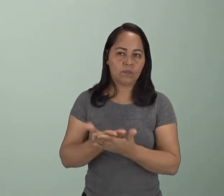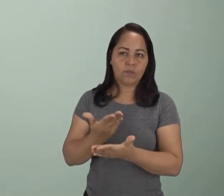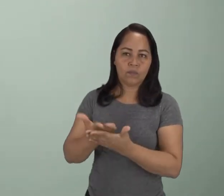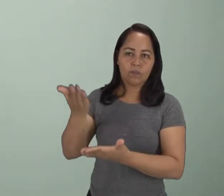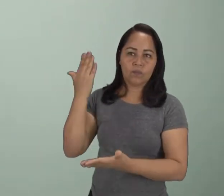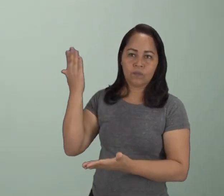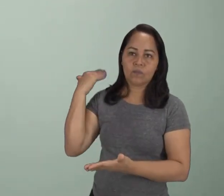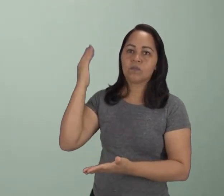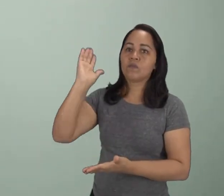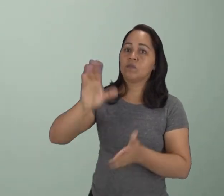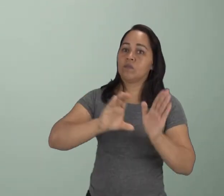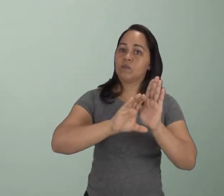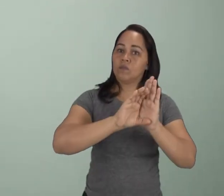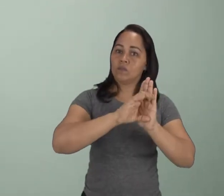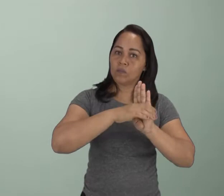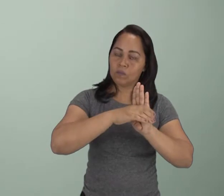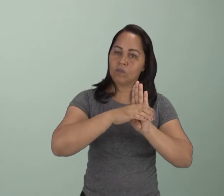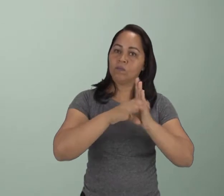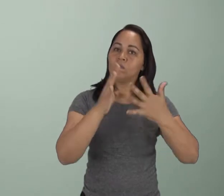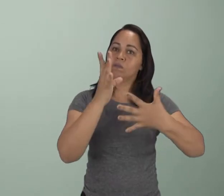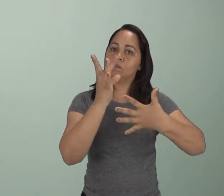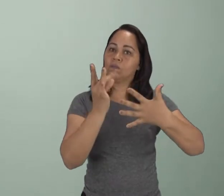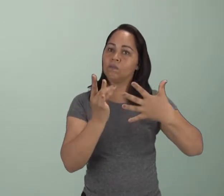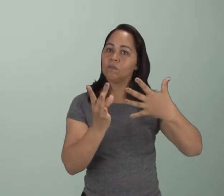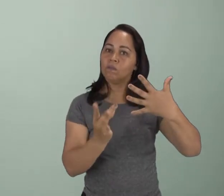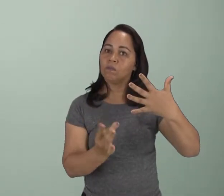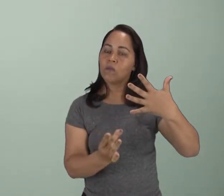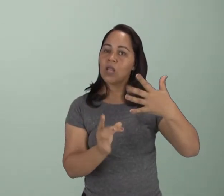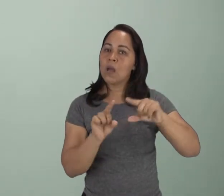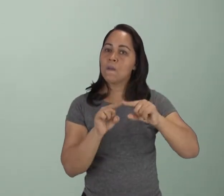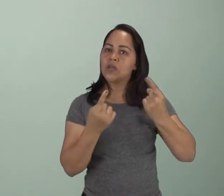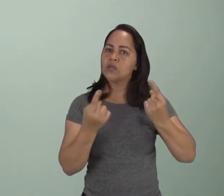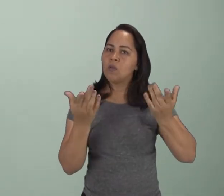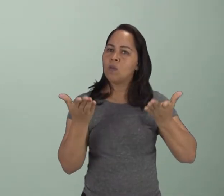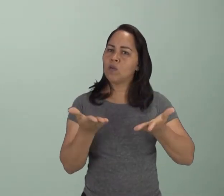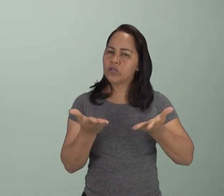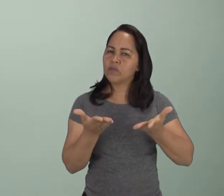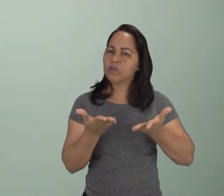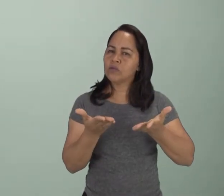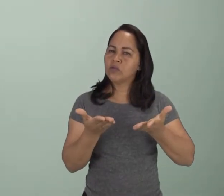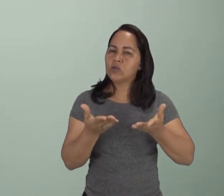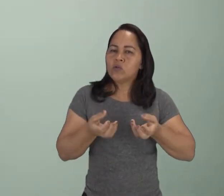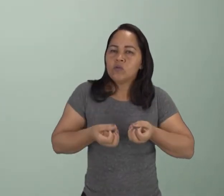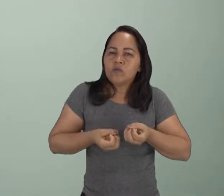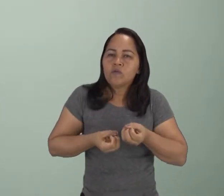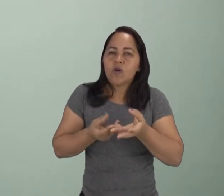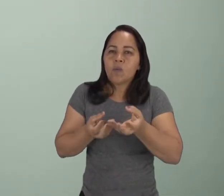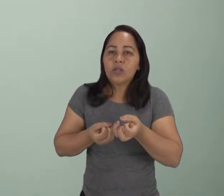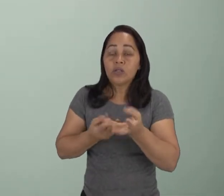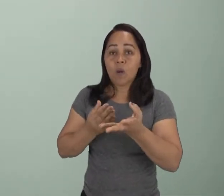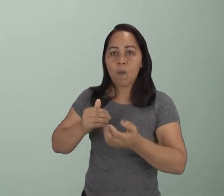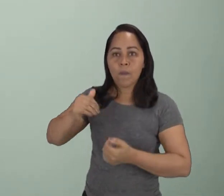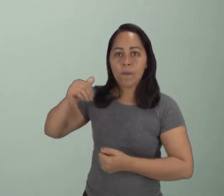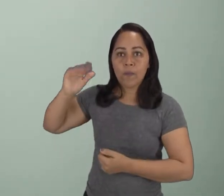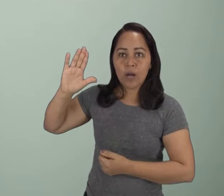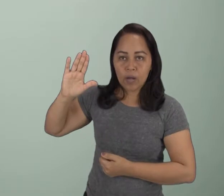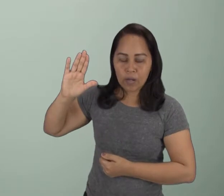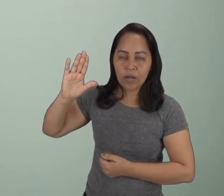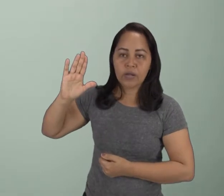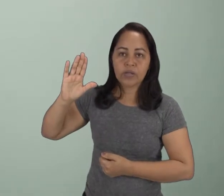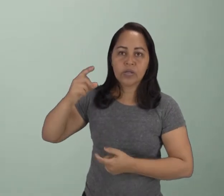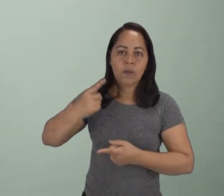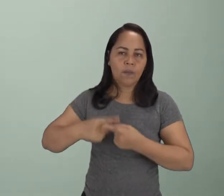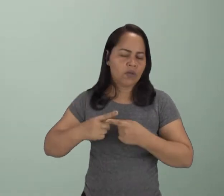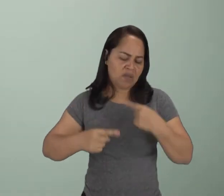já falamos um pouco sobre eles. Só que hoje vamos tentar falar de maneira um pouco mais aprofundada, ver essa visão política que os gêneros